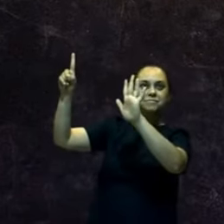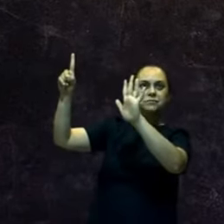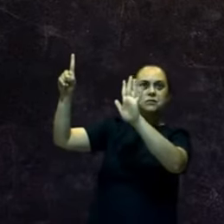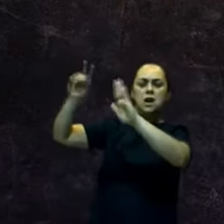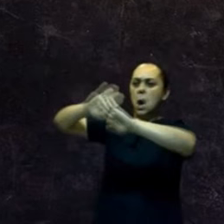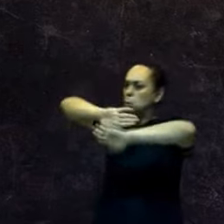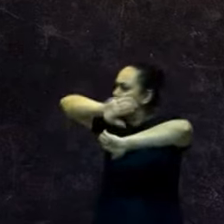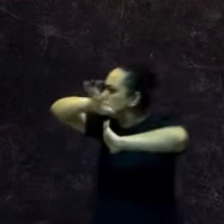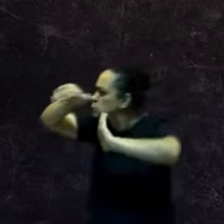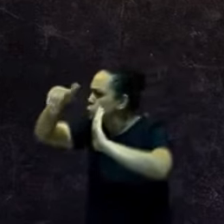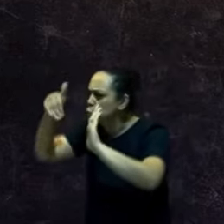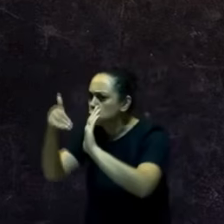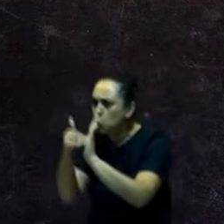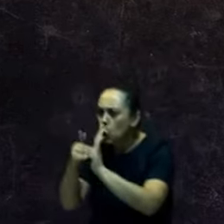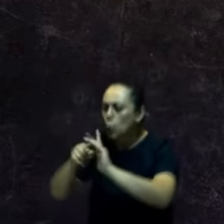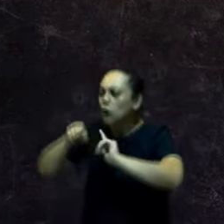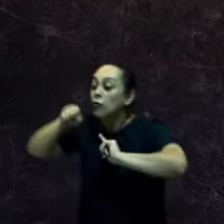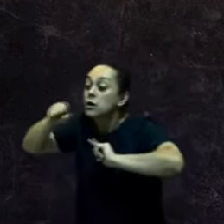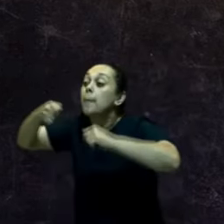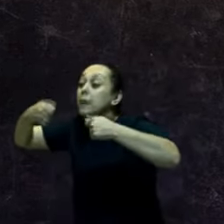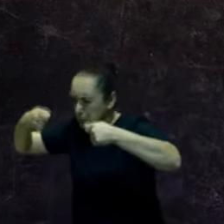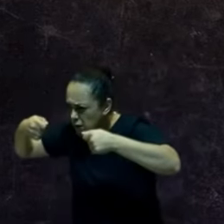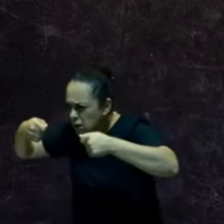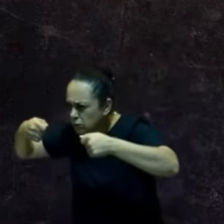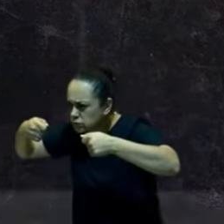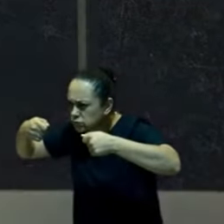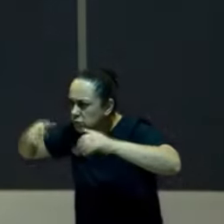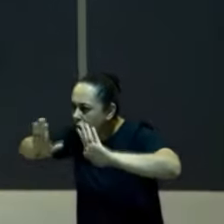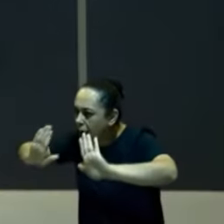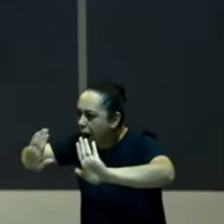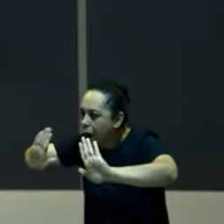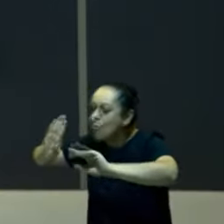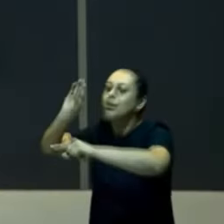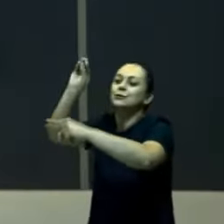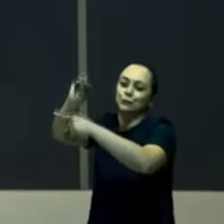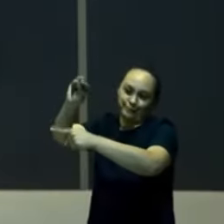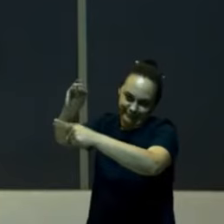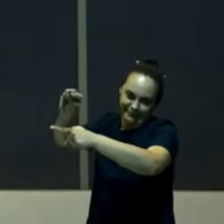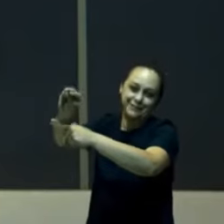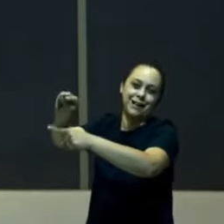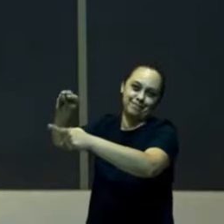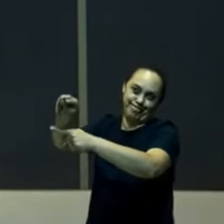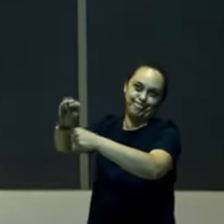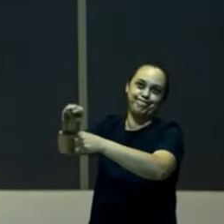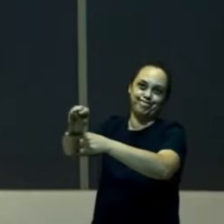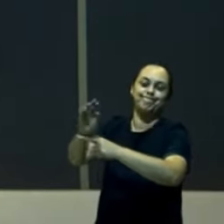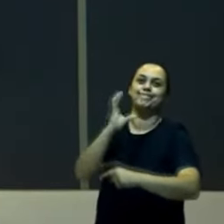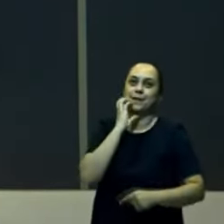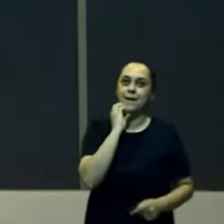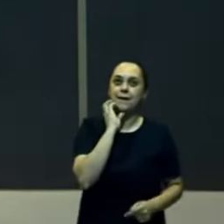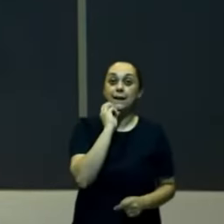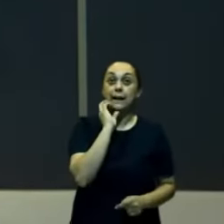tudo aquilo que vocês precisam. Glória a Deus por isso. Eu quero conversar com a igreja